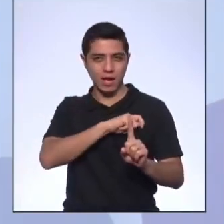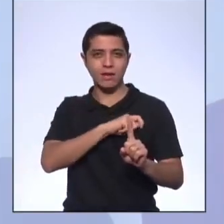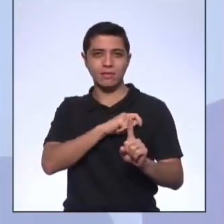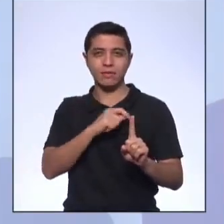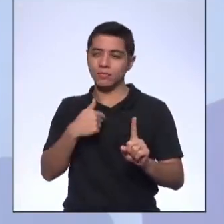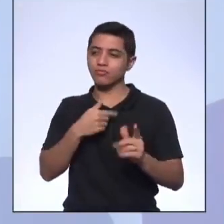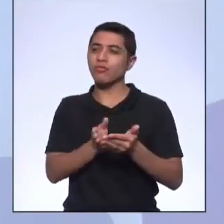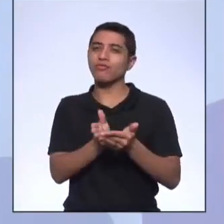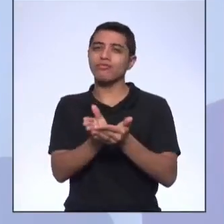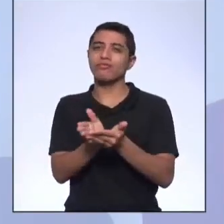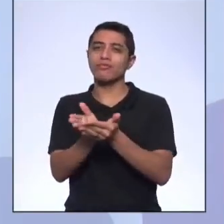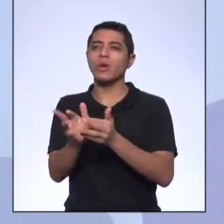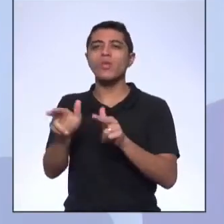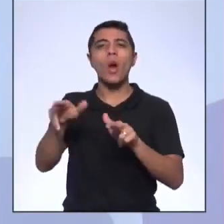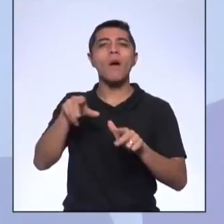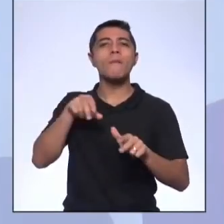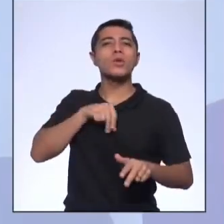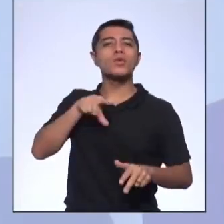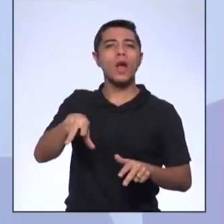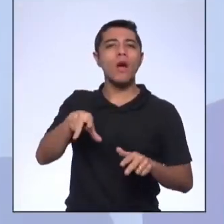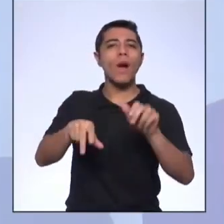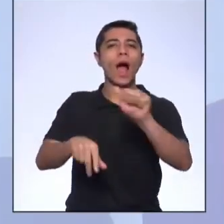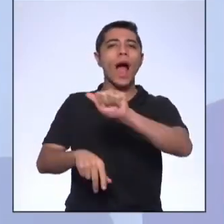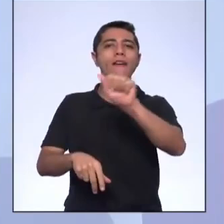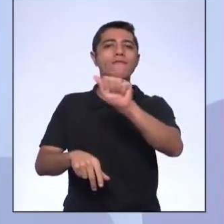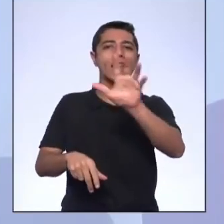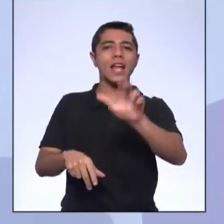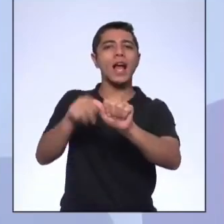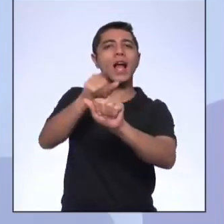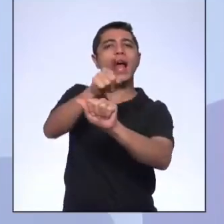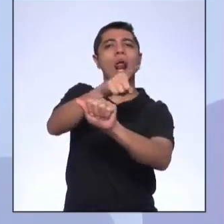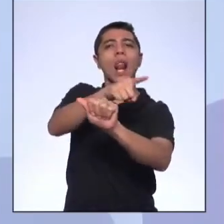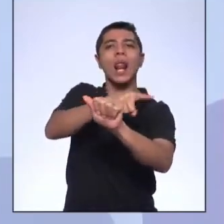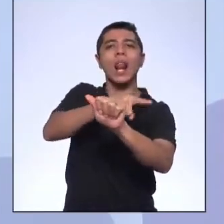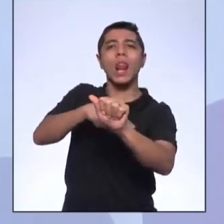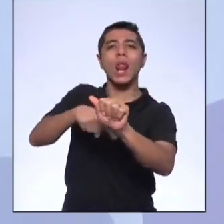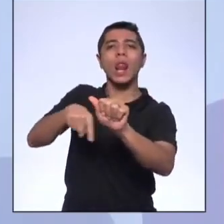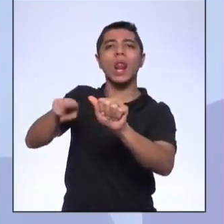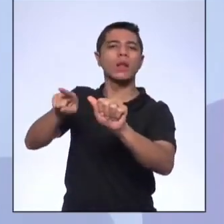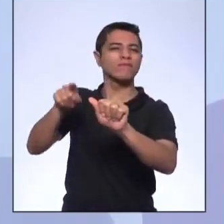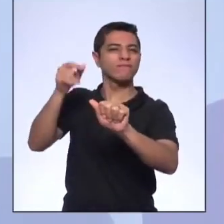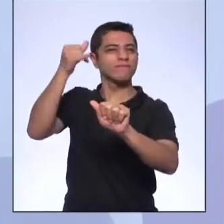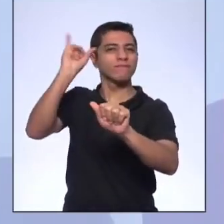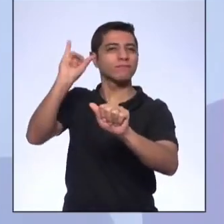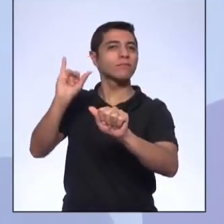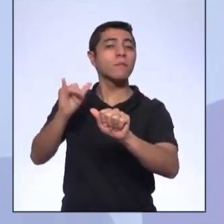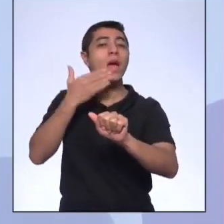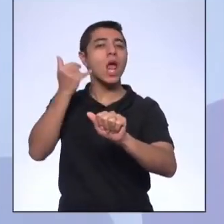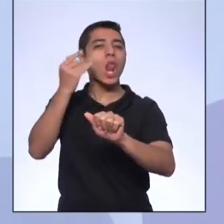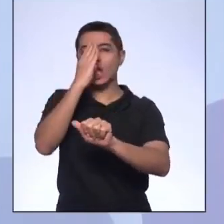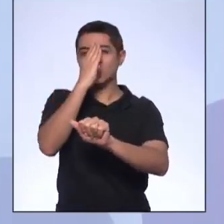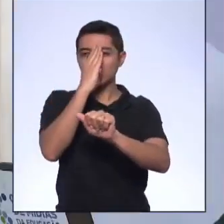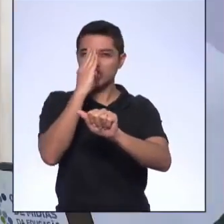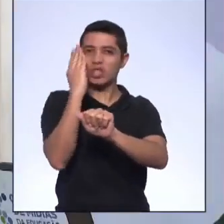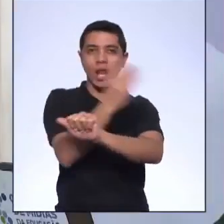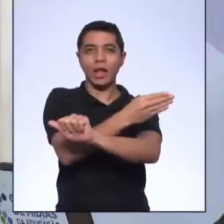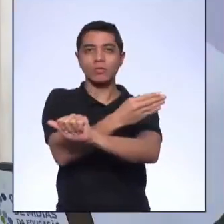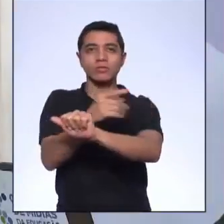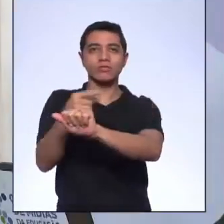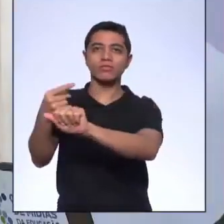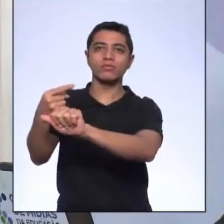E chega lá do outro lado no Oriente, né? Só que o que tinha no meio do caminho? Uma